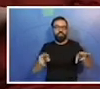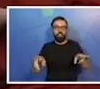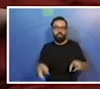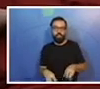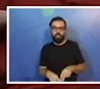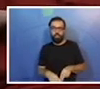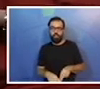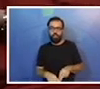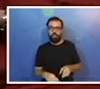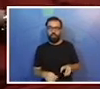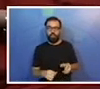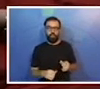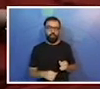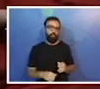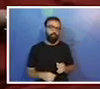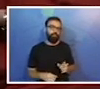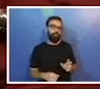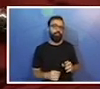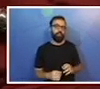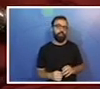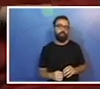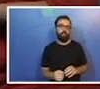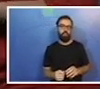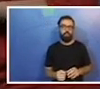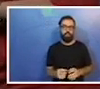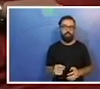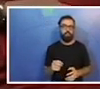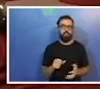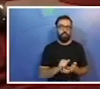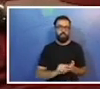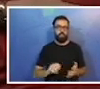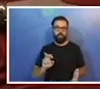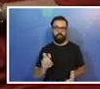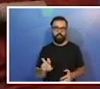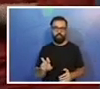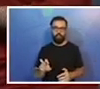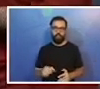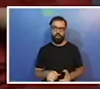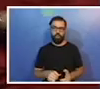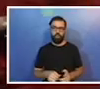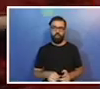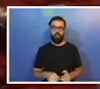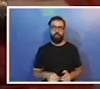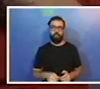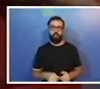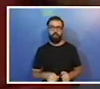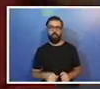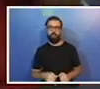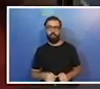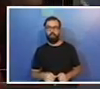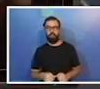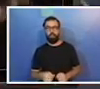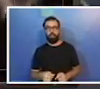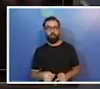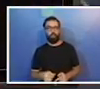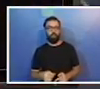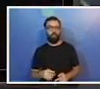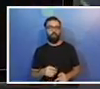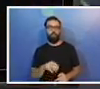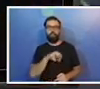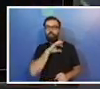espécie invasora traz ameaça ao equilíbrio do ambiente. Por quê? A espécie, quando